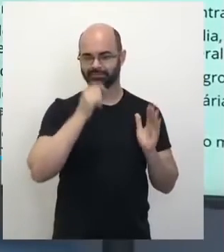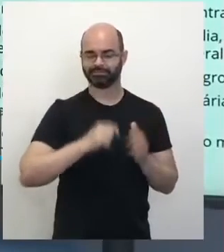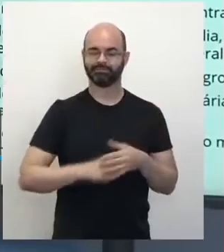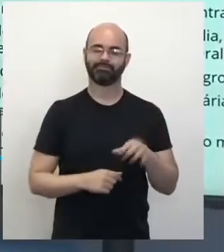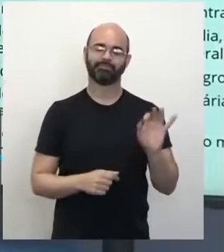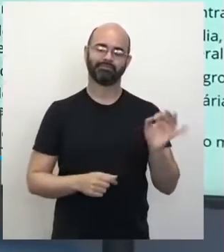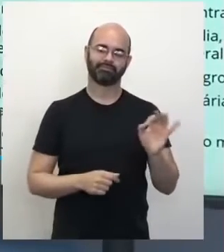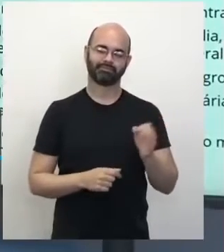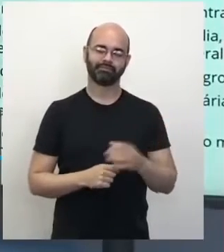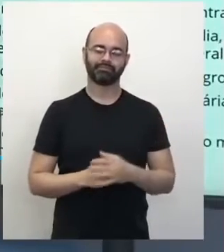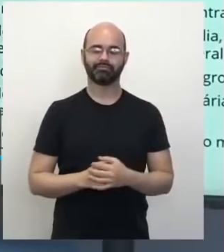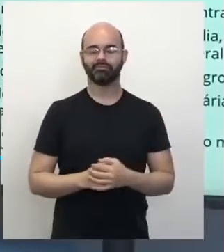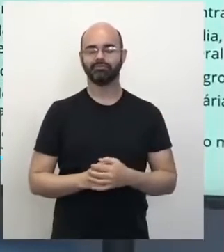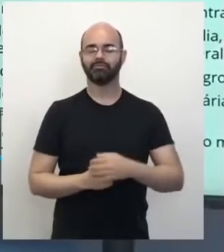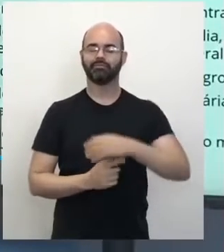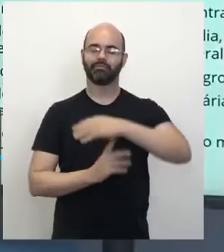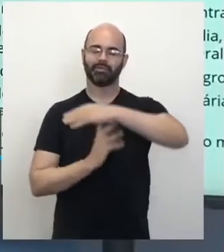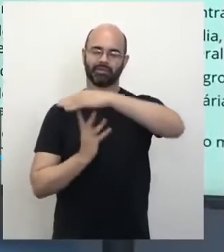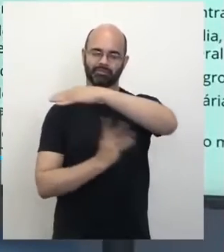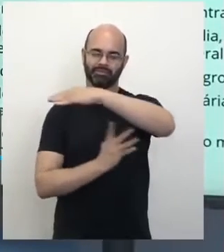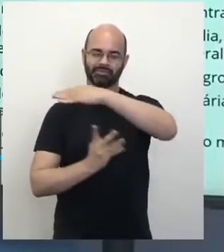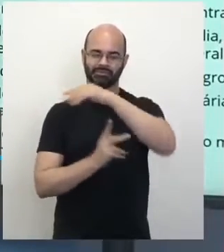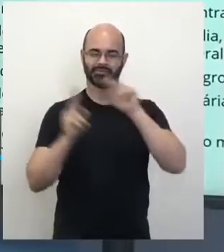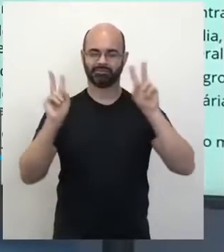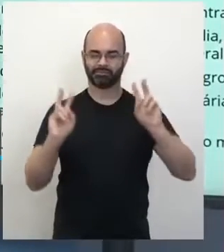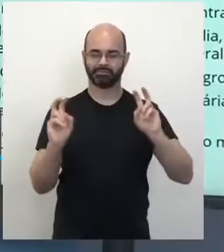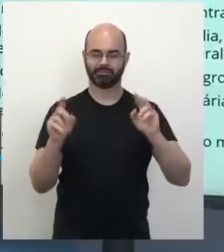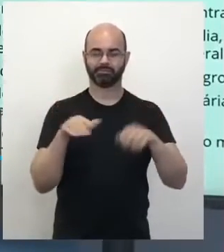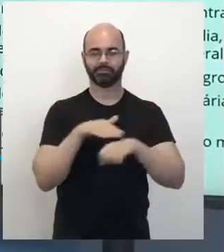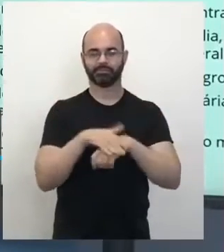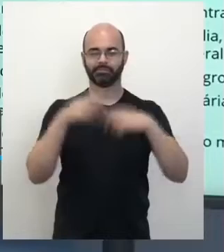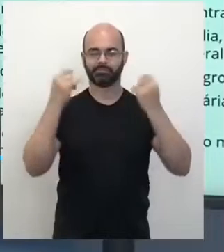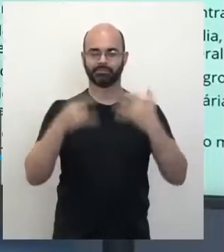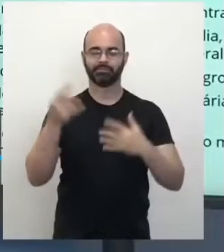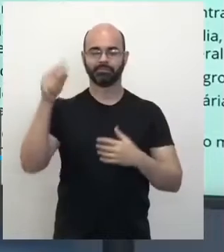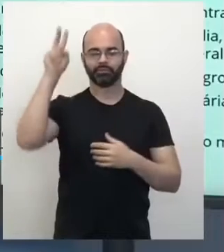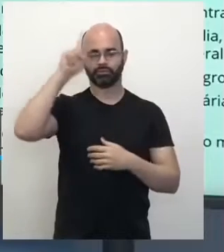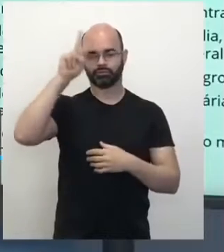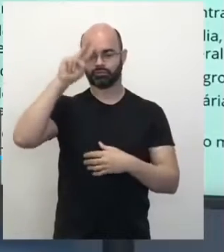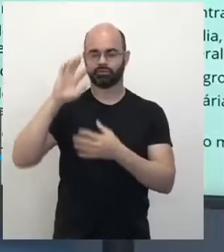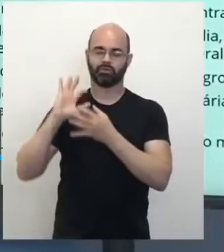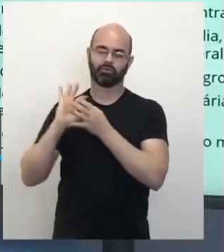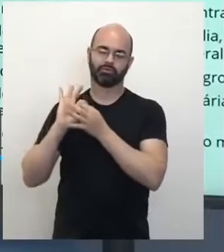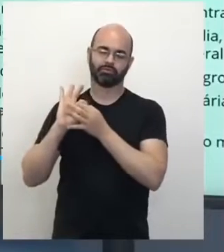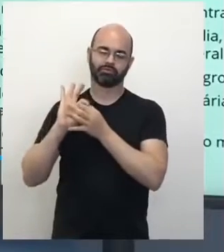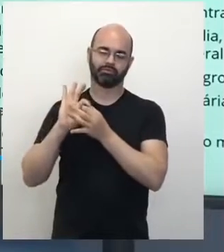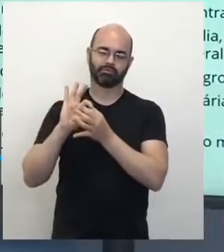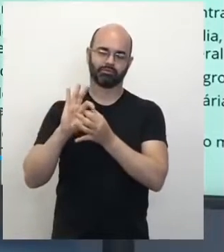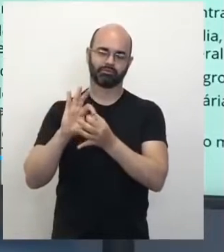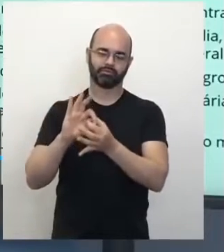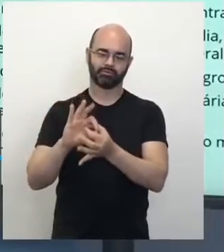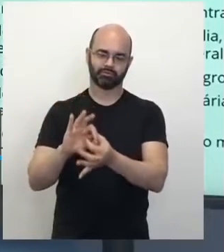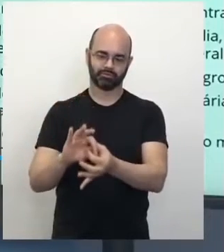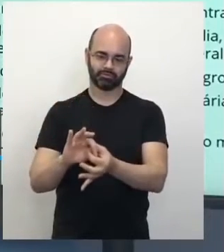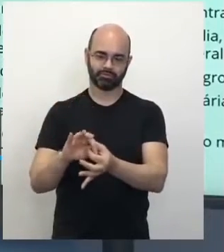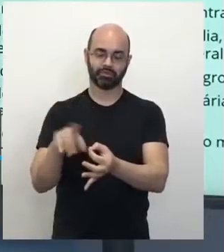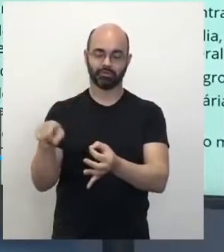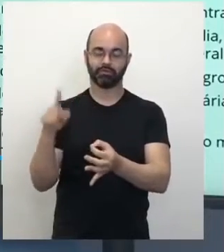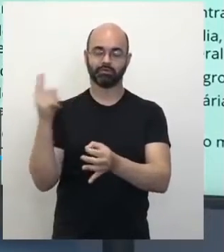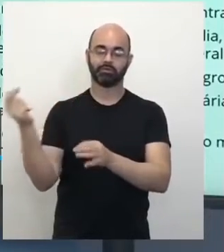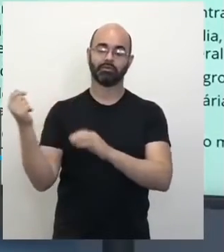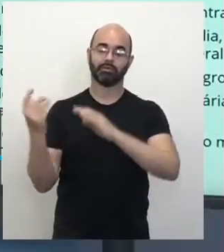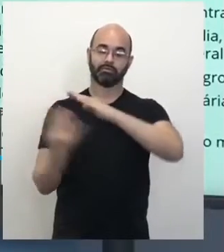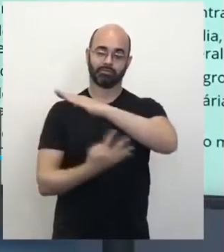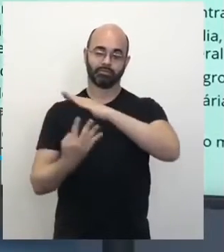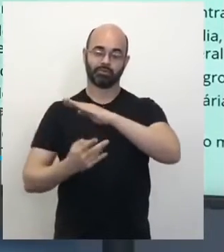migrações, existem alguns contextos históricos, né, que foram, né, aumentando esse processo migratório, né, tanto interno